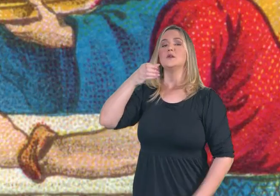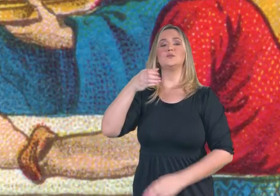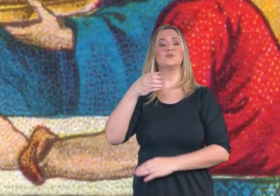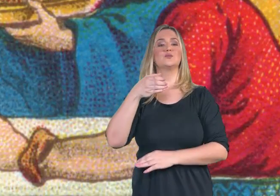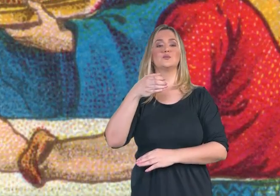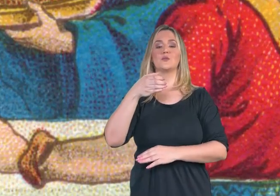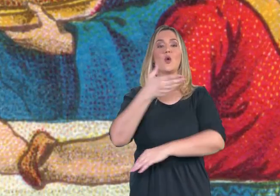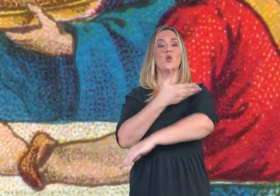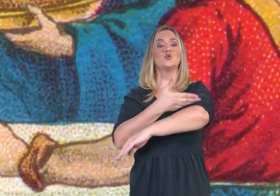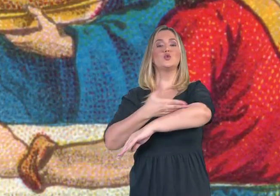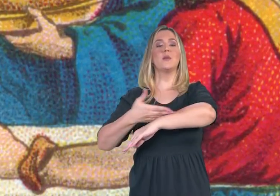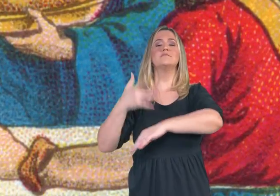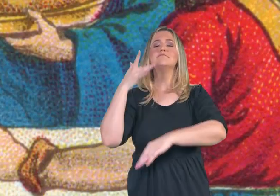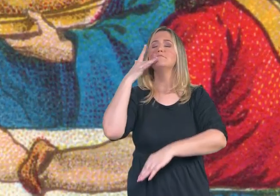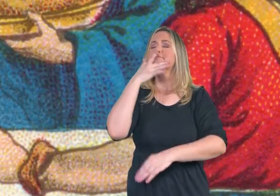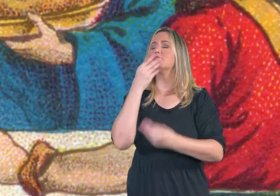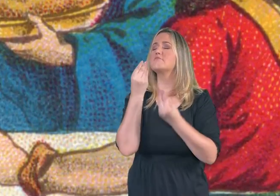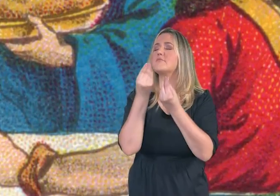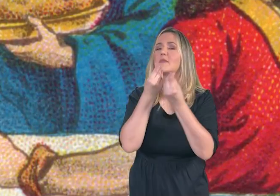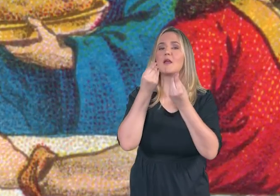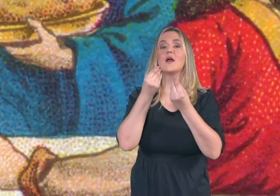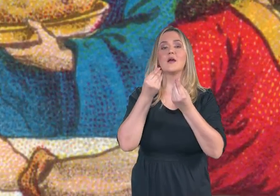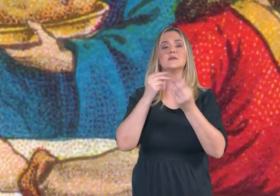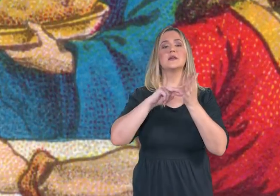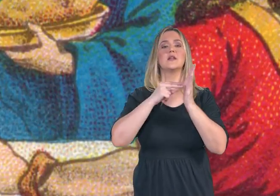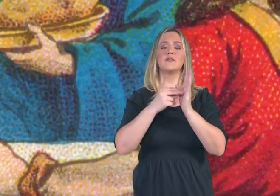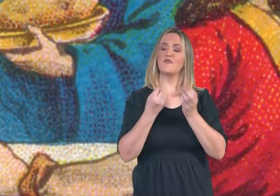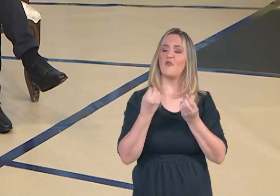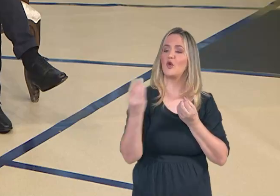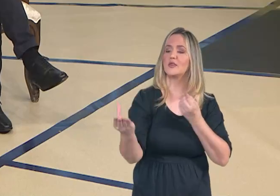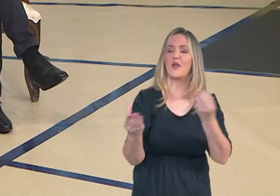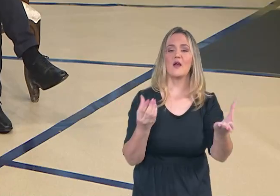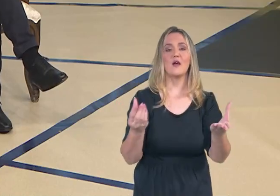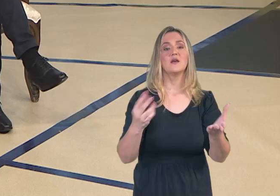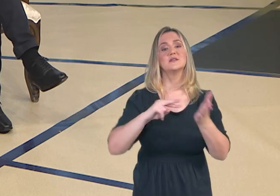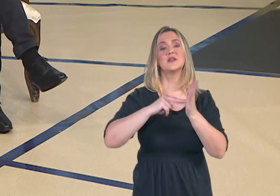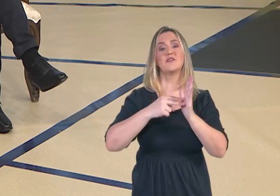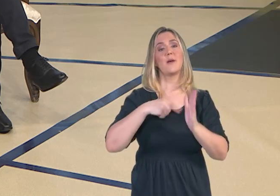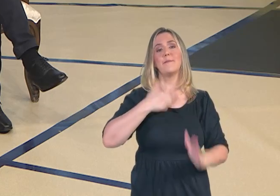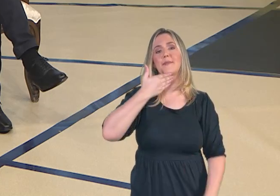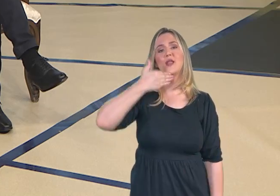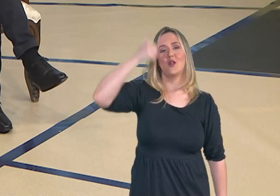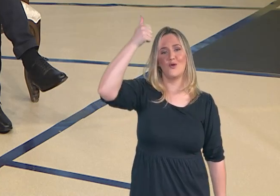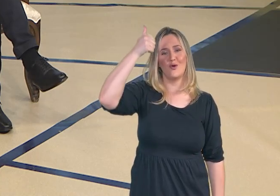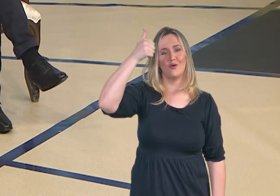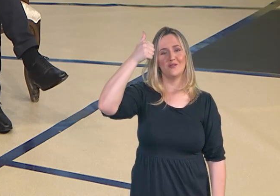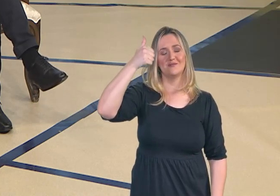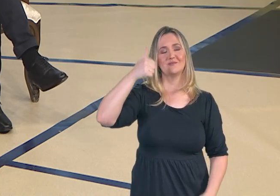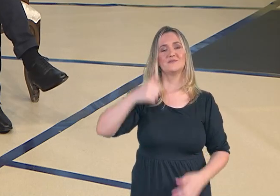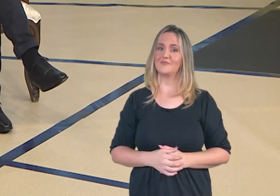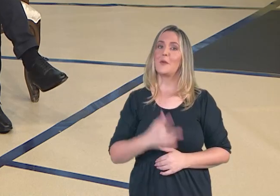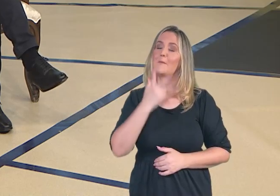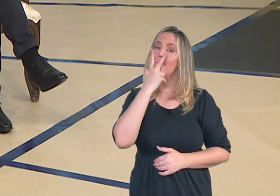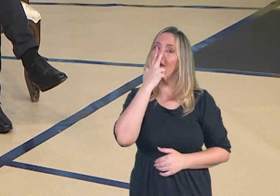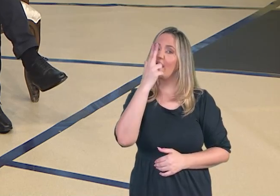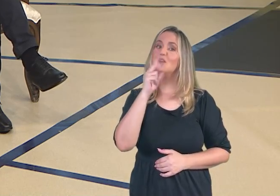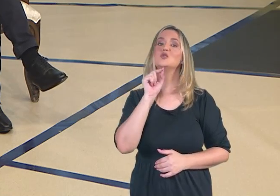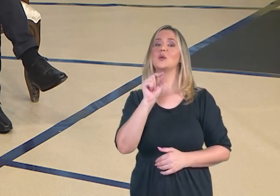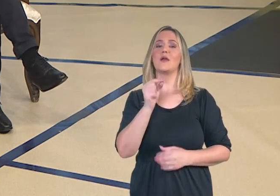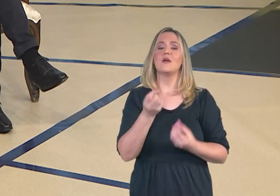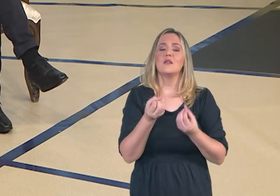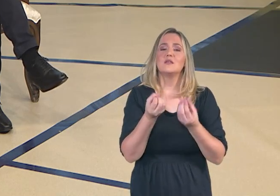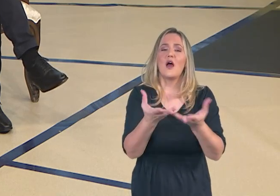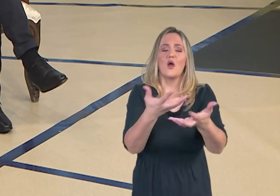dava a entender que este era o melhor tipo de vinho da região. Ao que parece, essa comida foi fornecida a eles em